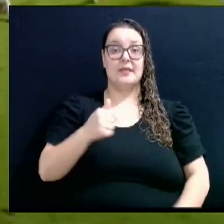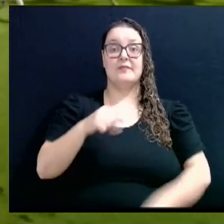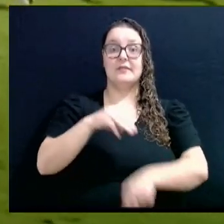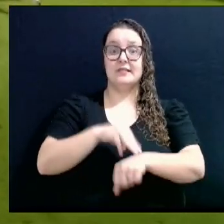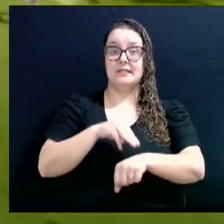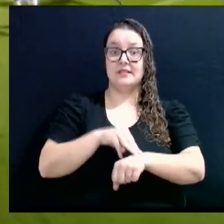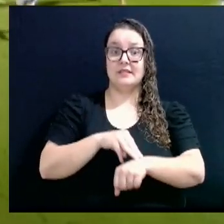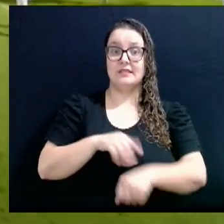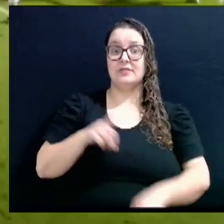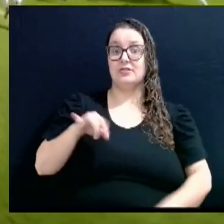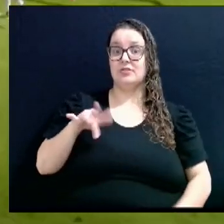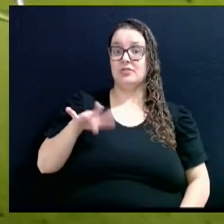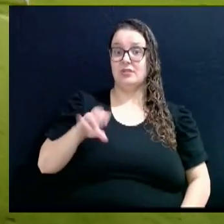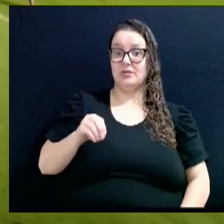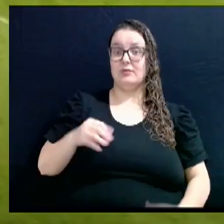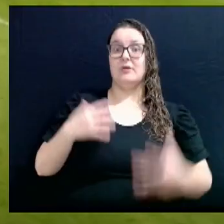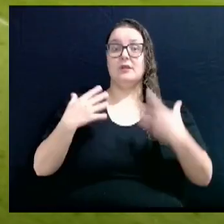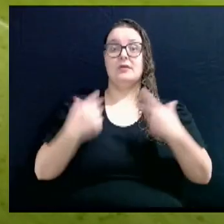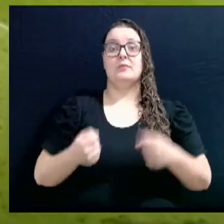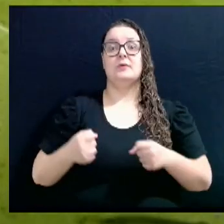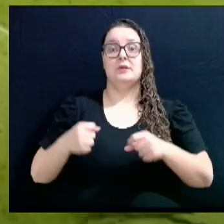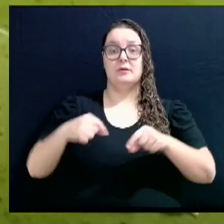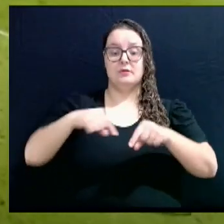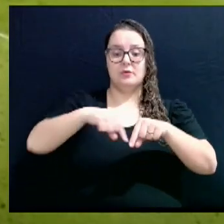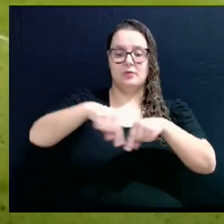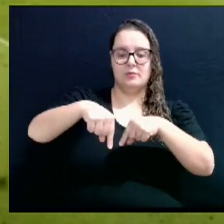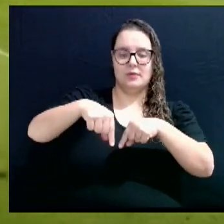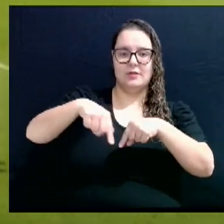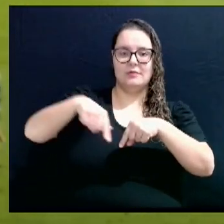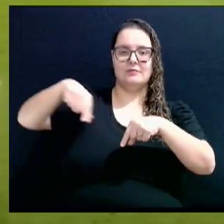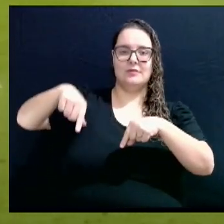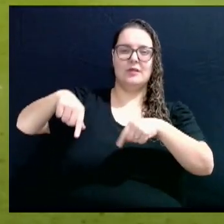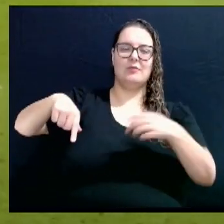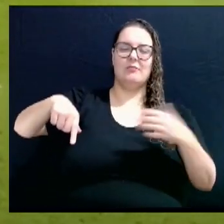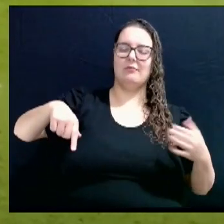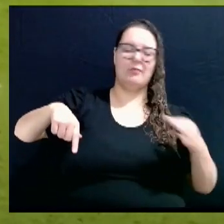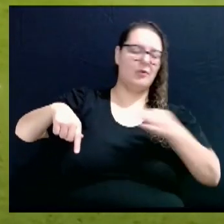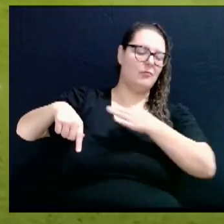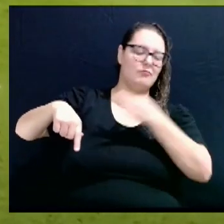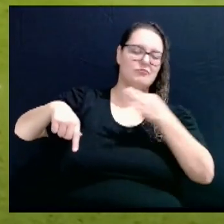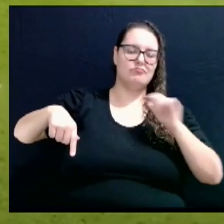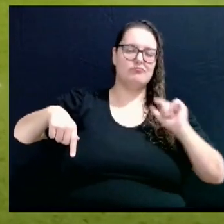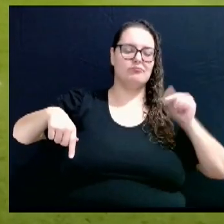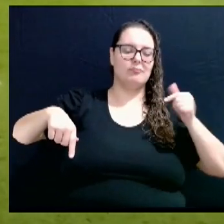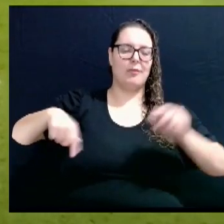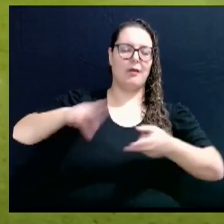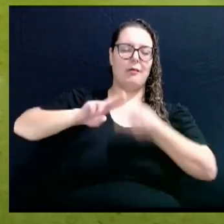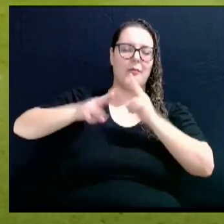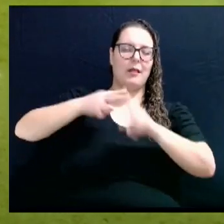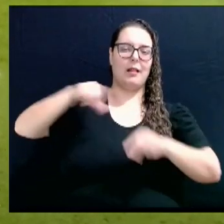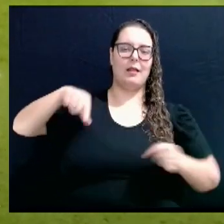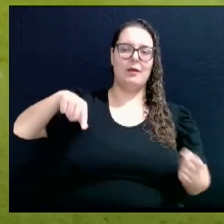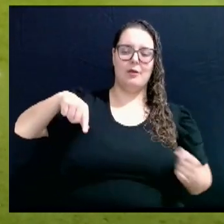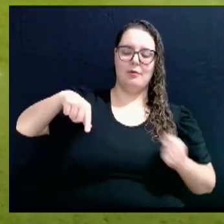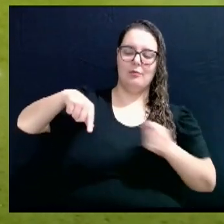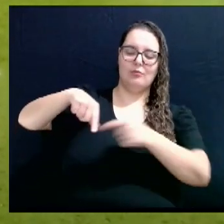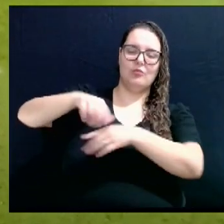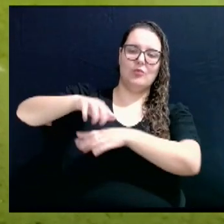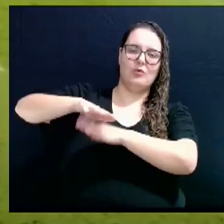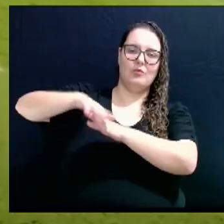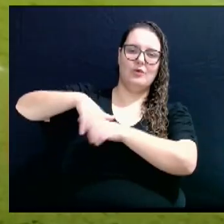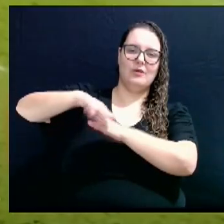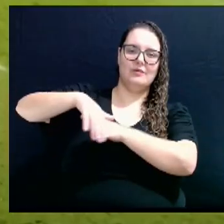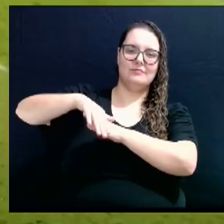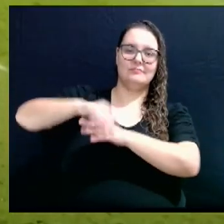Torres recebeu na meia-lua e com classe, categoria, habilidade, mandou no cantinho, sem chances para